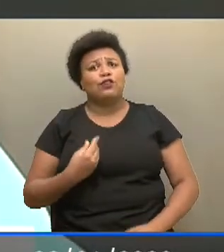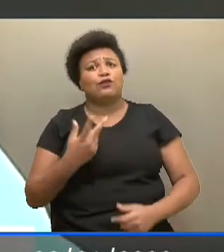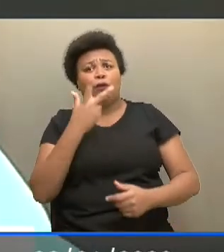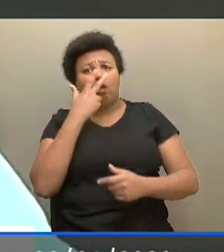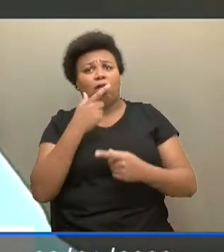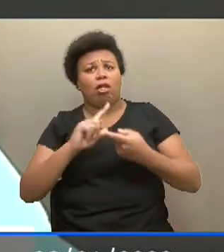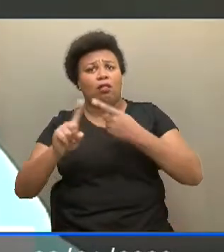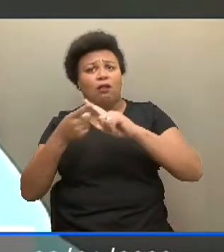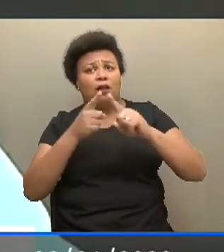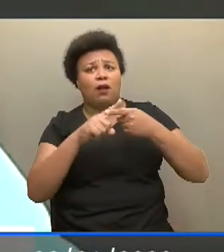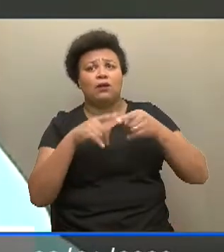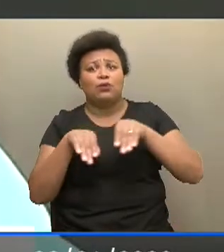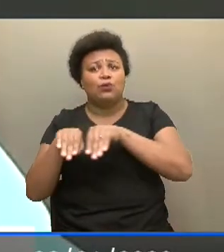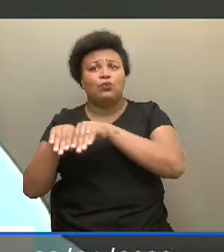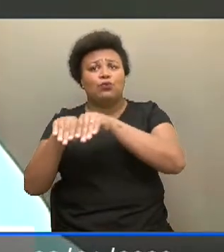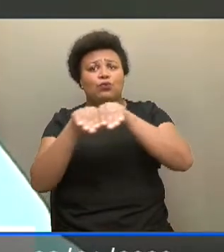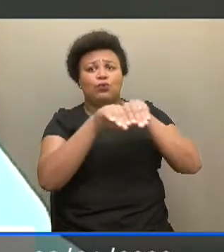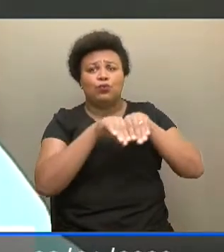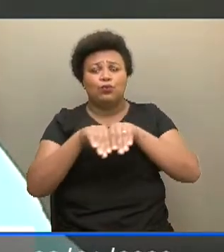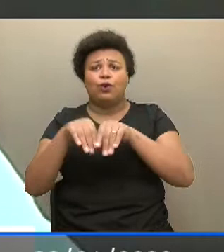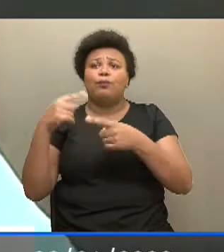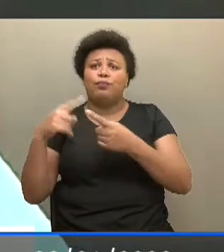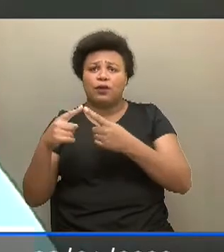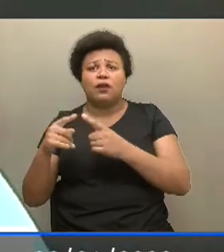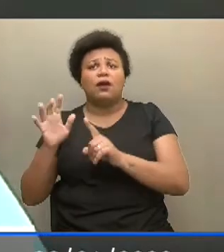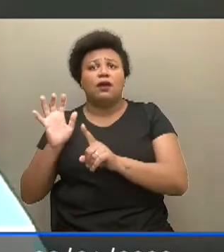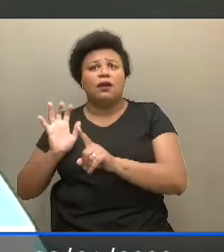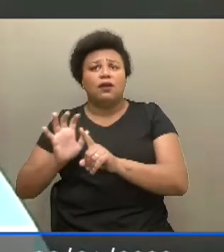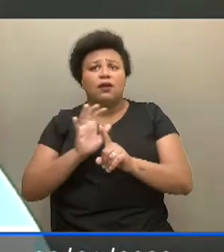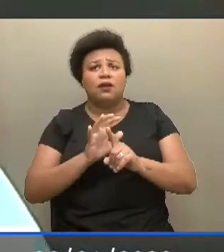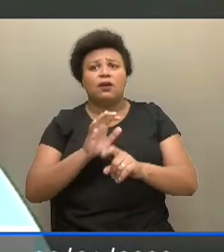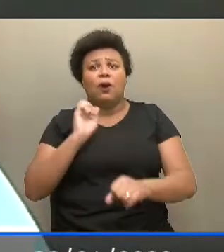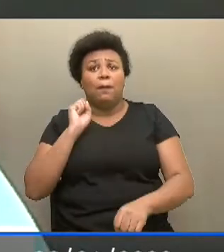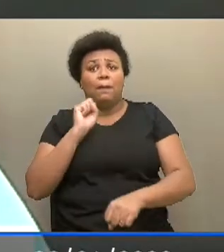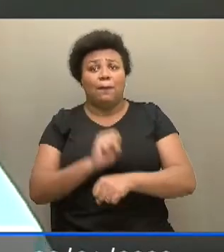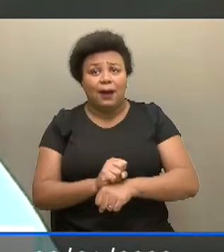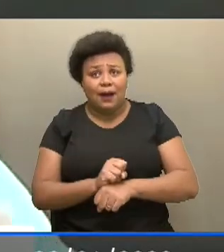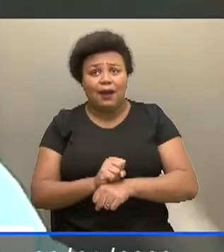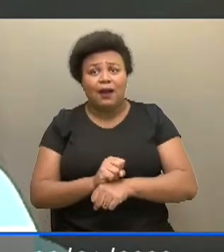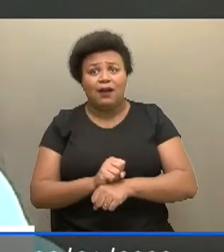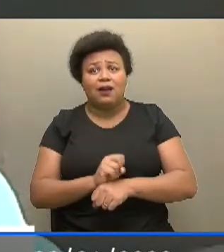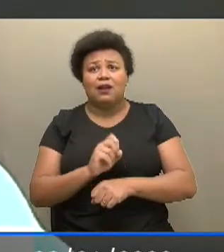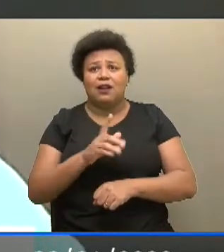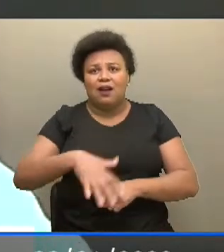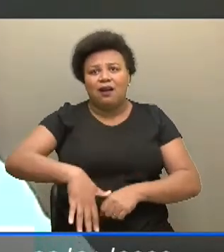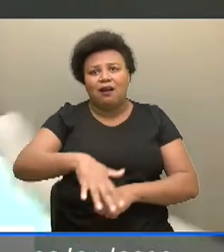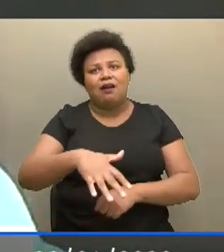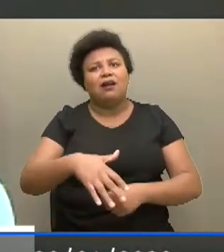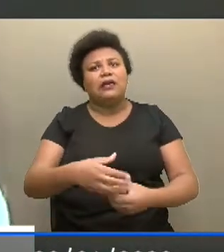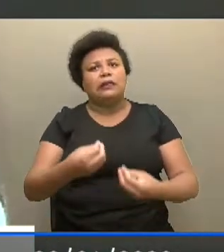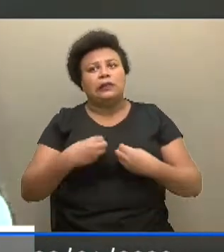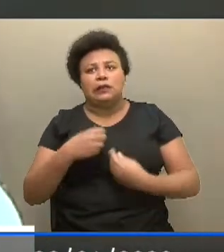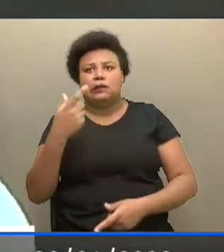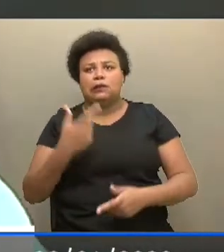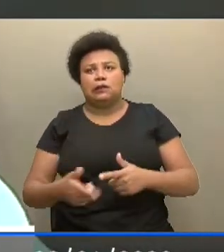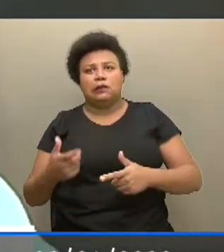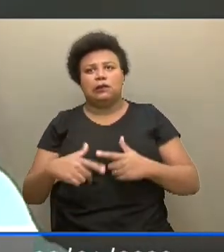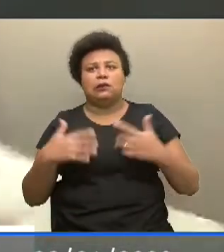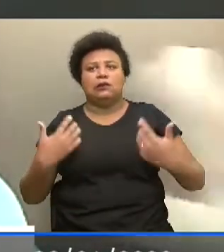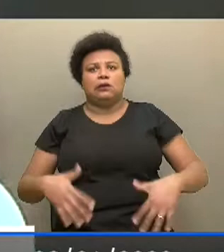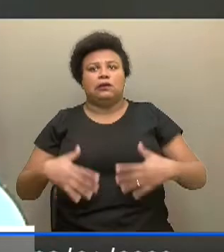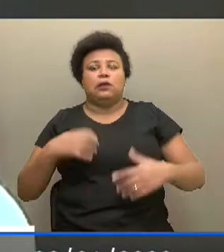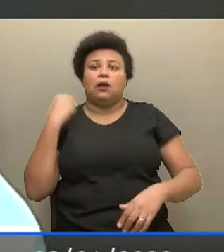nivelados, porque impactos em paralisação desses setores geram transtornos muito